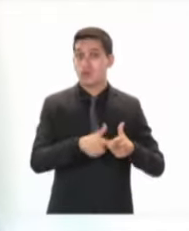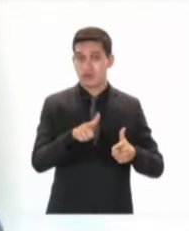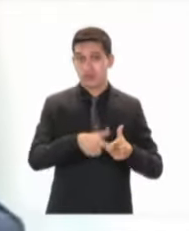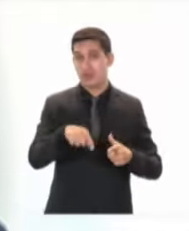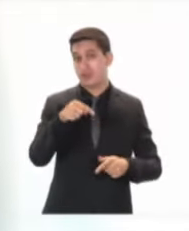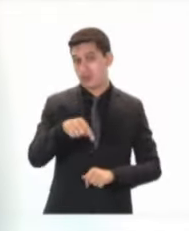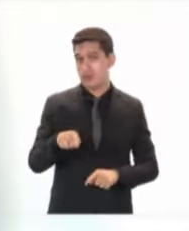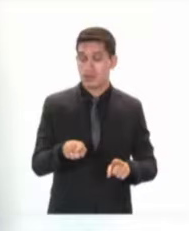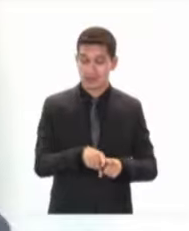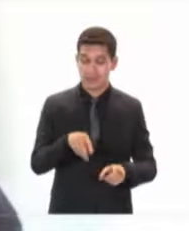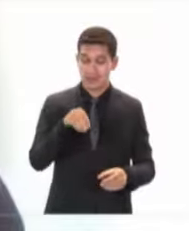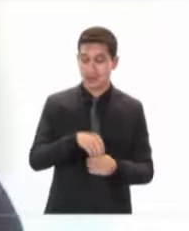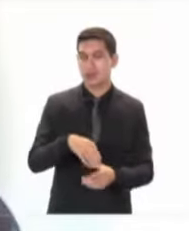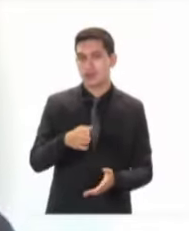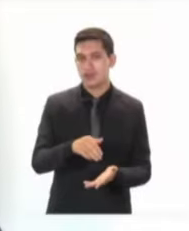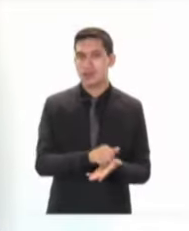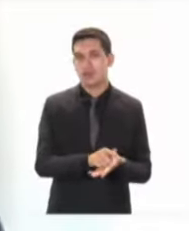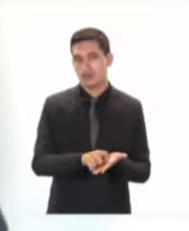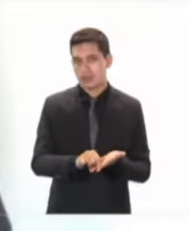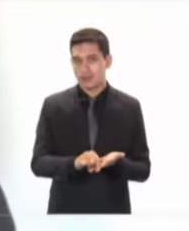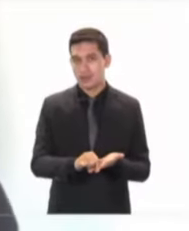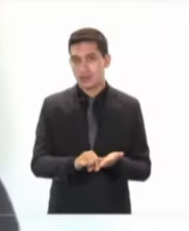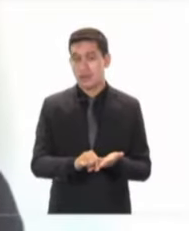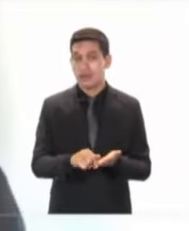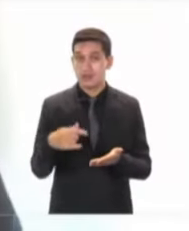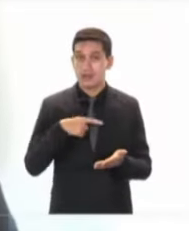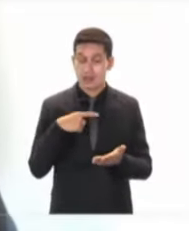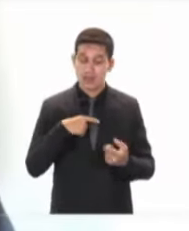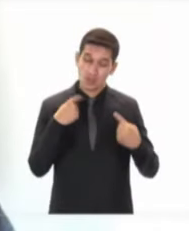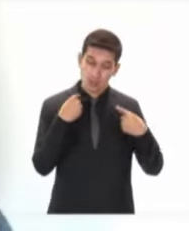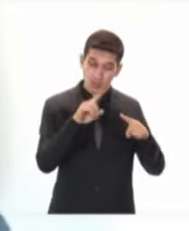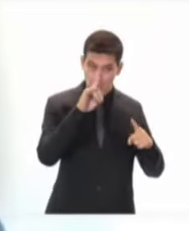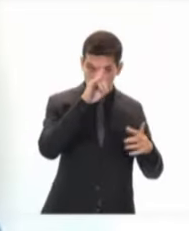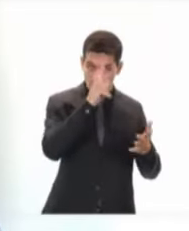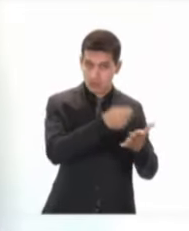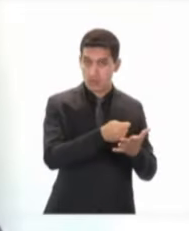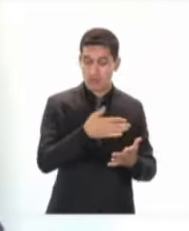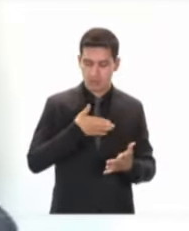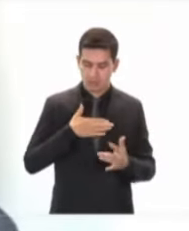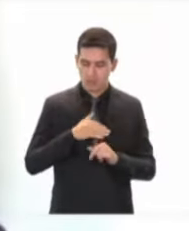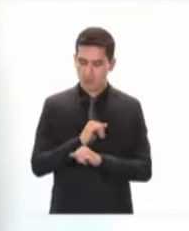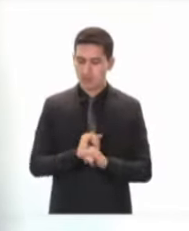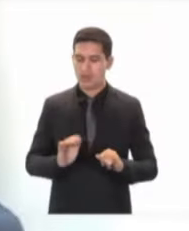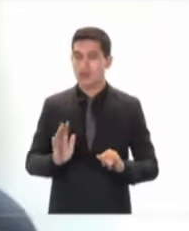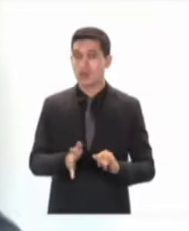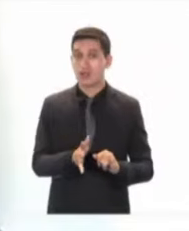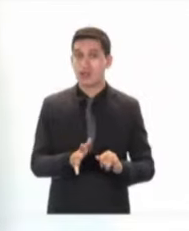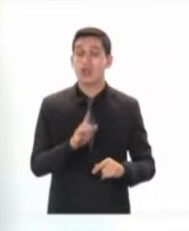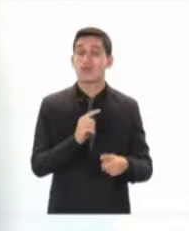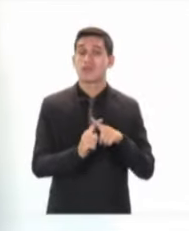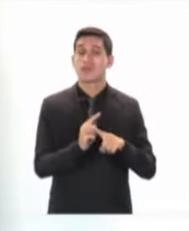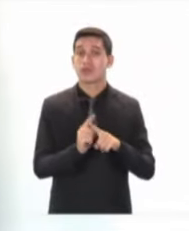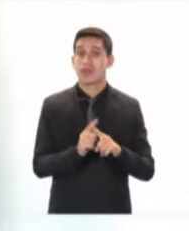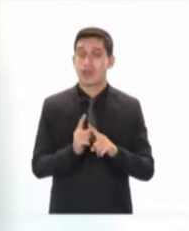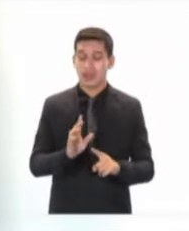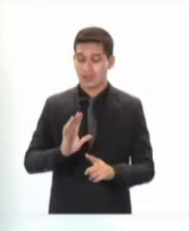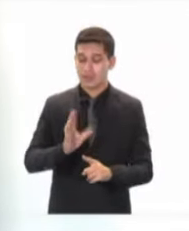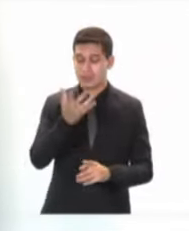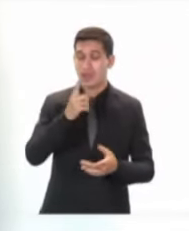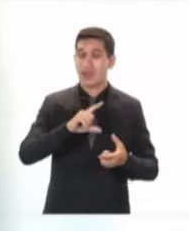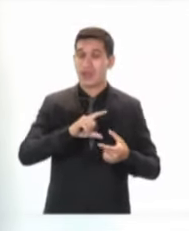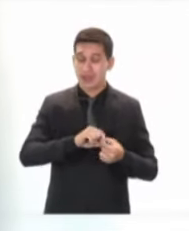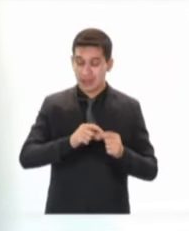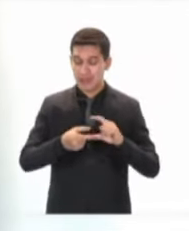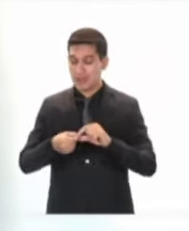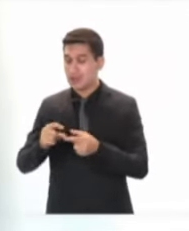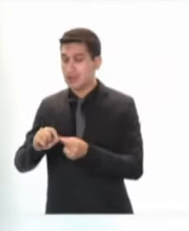aí que está o agravo contra a decisão por mim exarada, é que a situação no contexto da